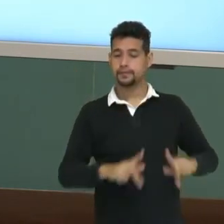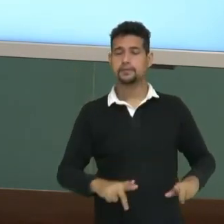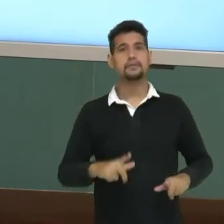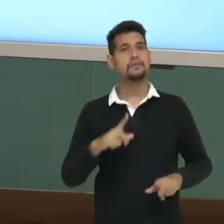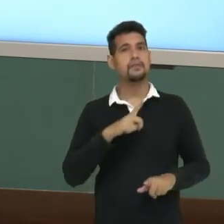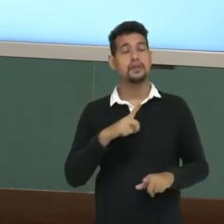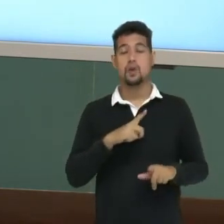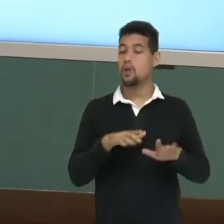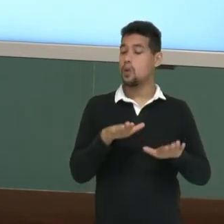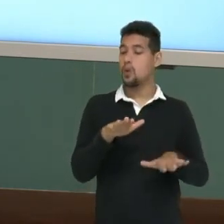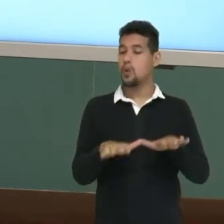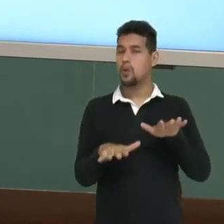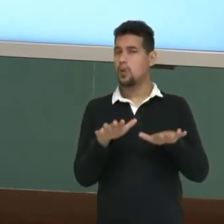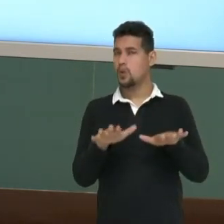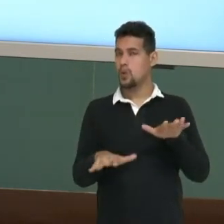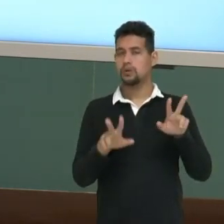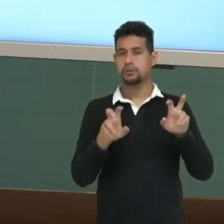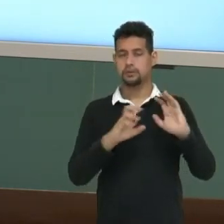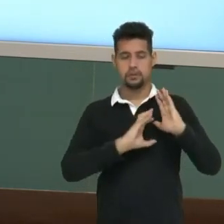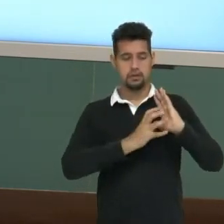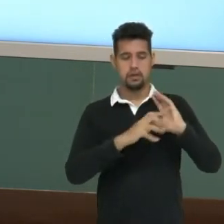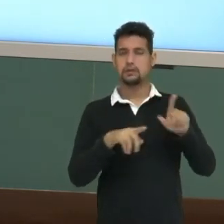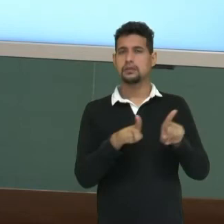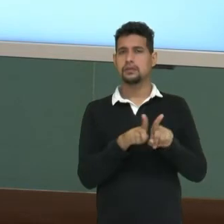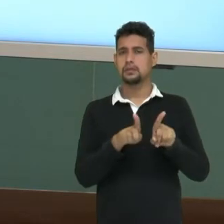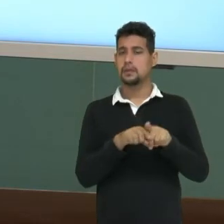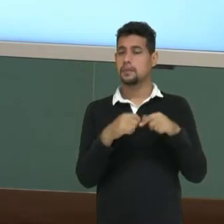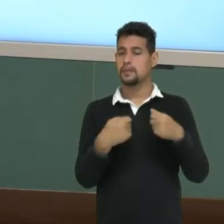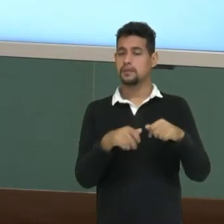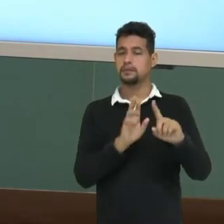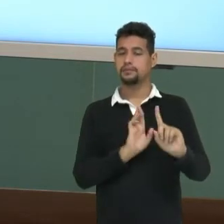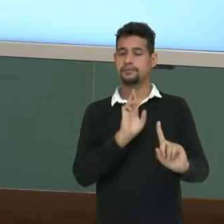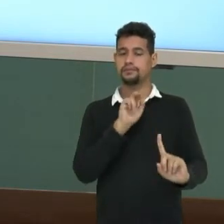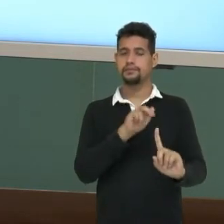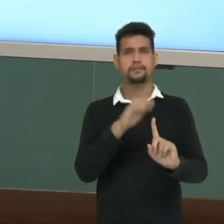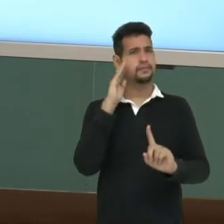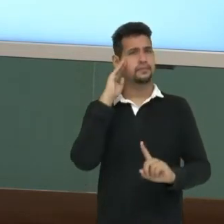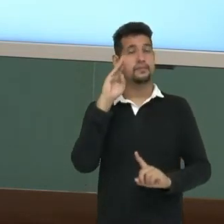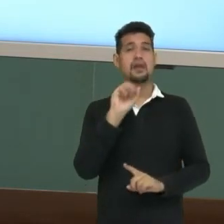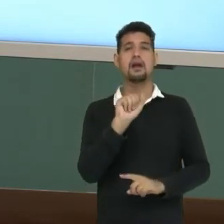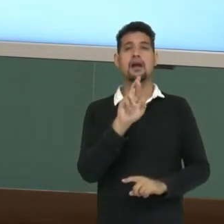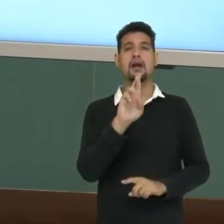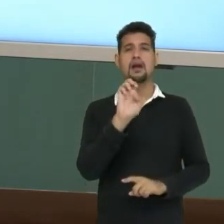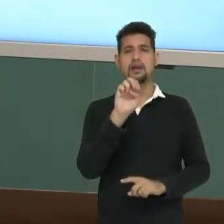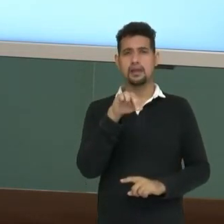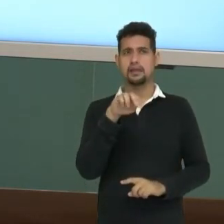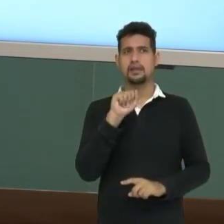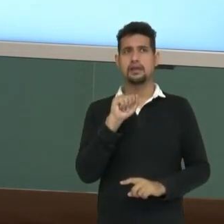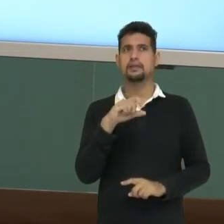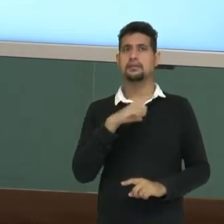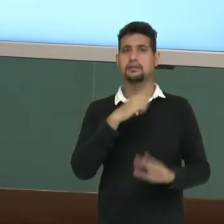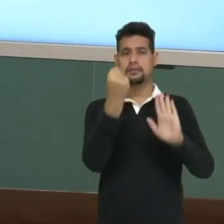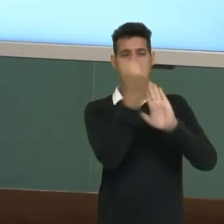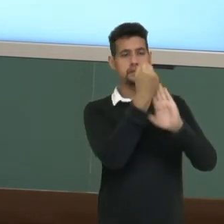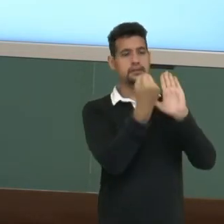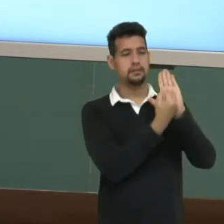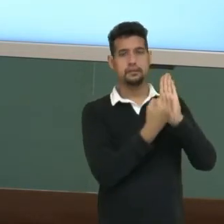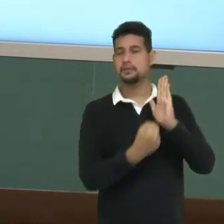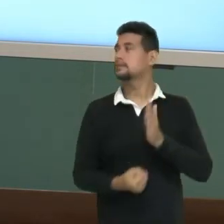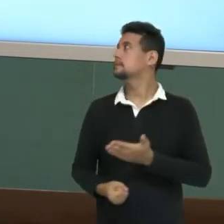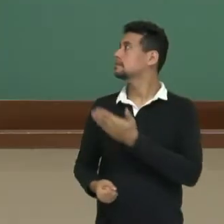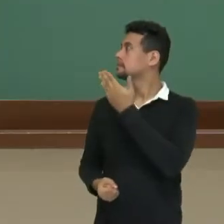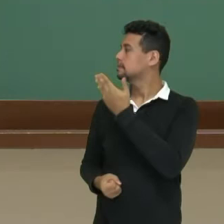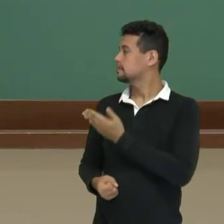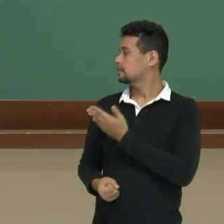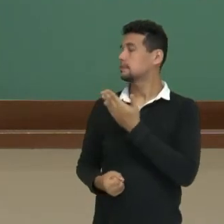maior controle sobre os partidos políticos e maior representatividade, principalmente da ARENA. Aqui nós temos o símbolo desses 2 partidos, que